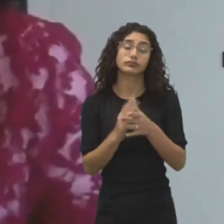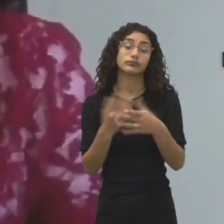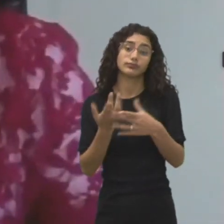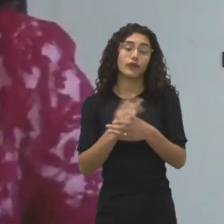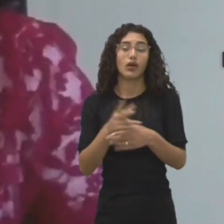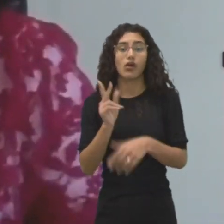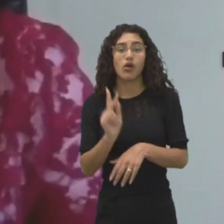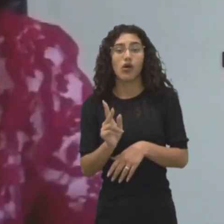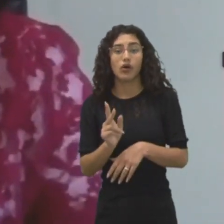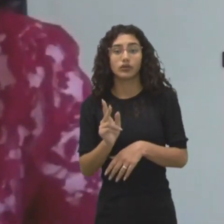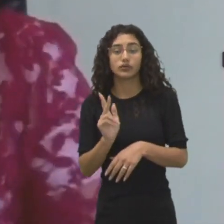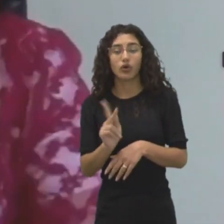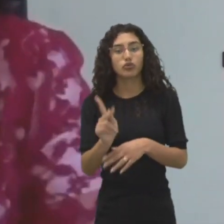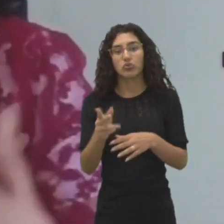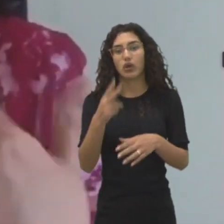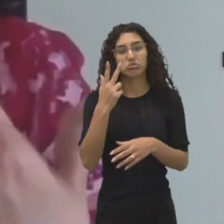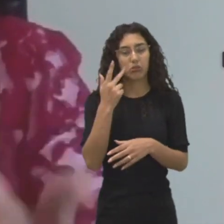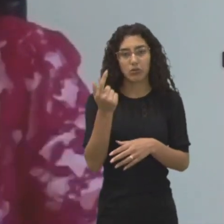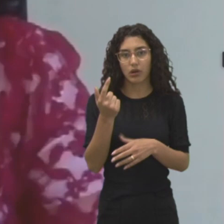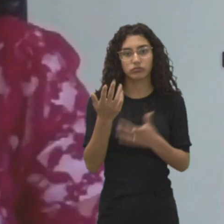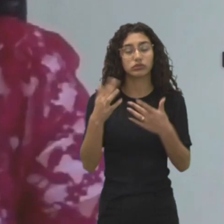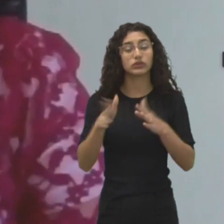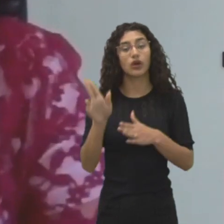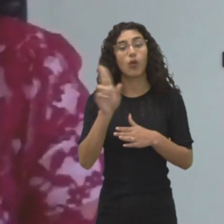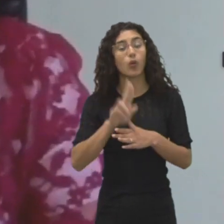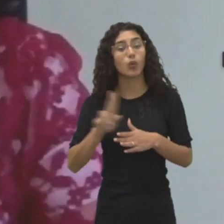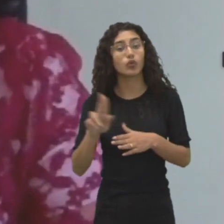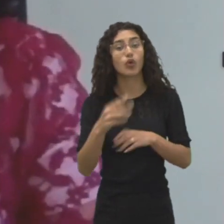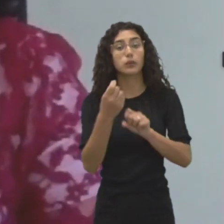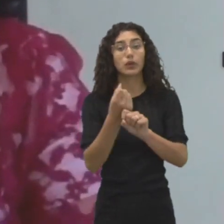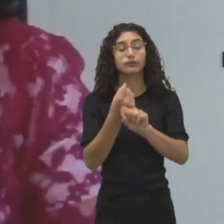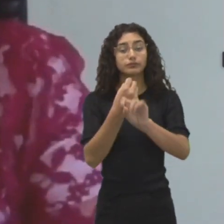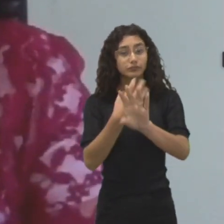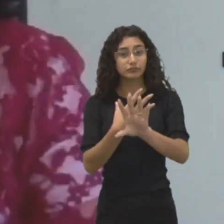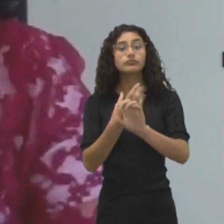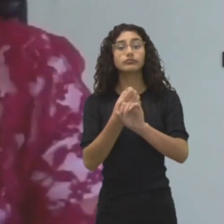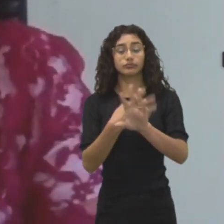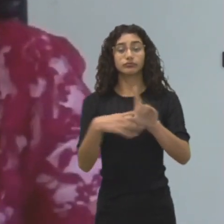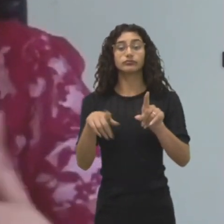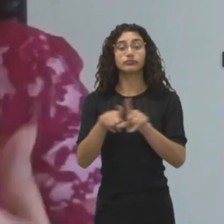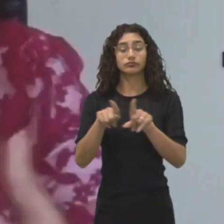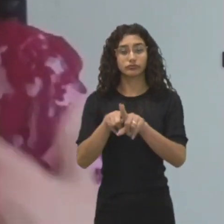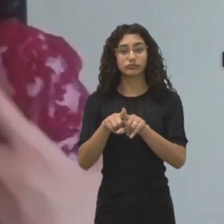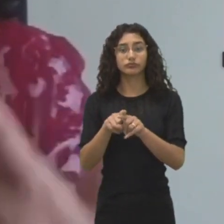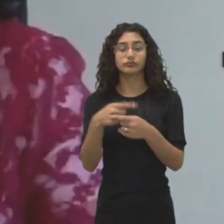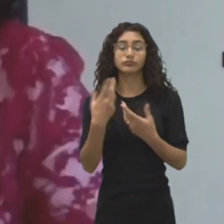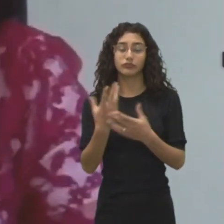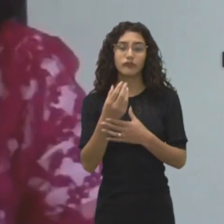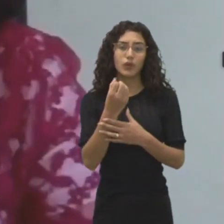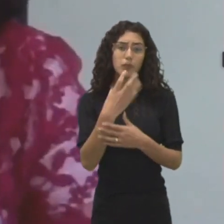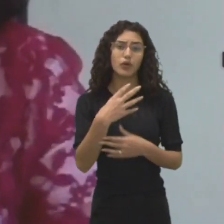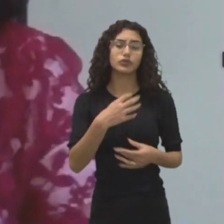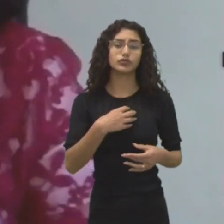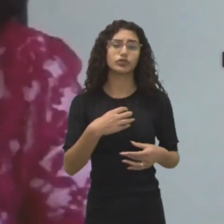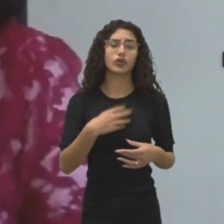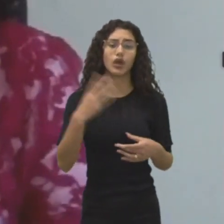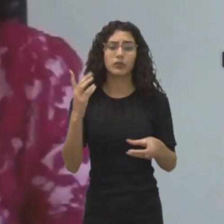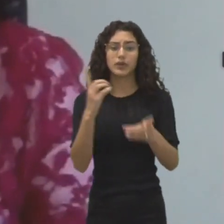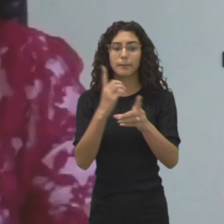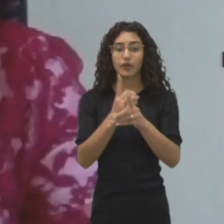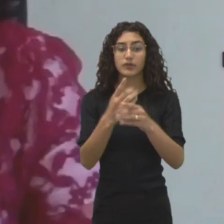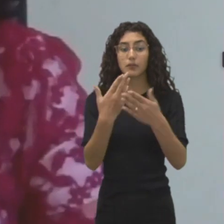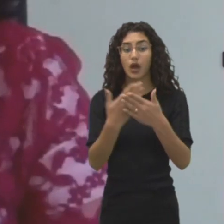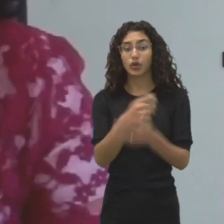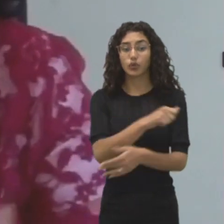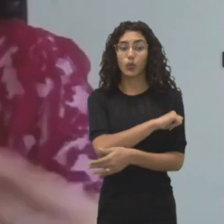continuar suas aulas normalmente. Então, ele usou o recurso da live como um bom recurso para se aproximar dos estudantes